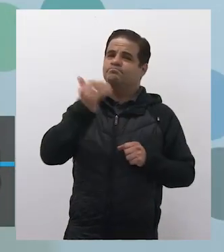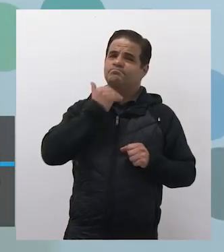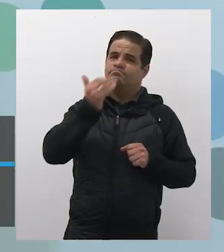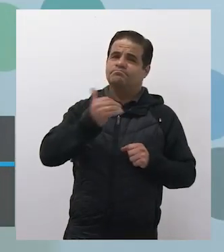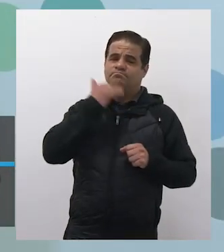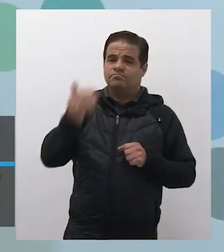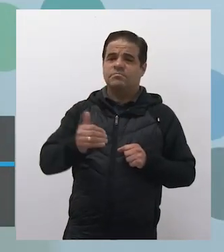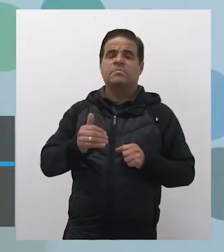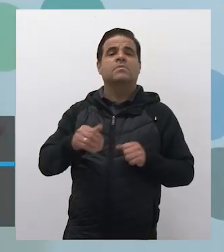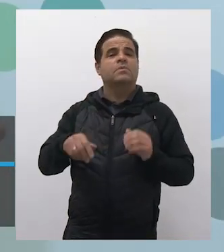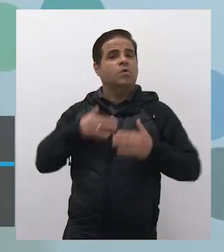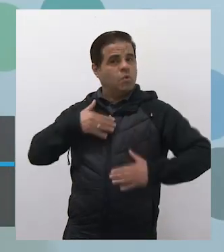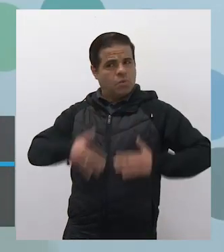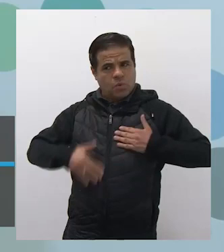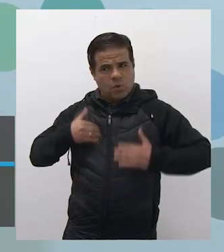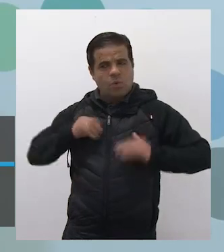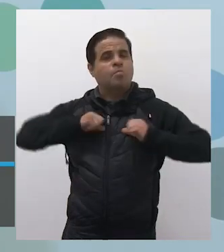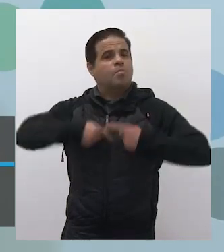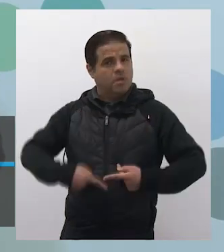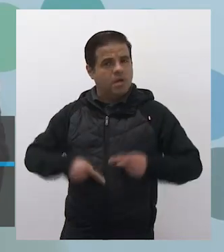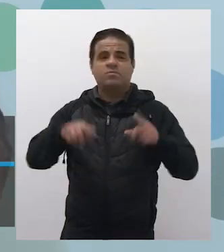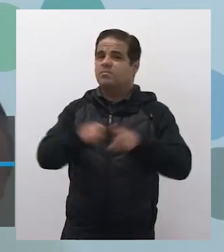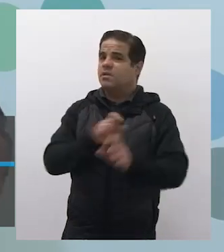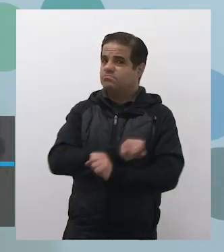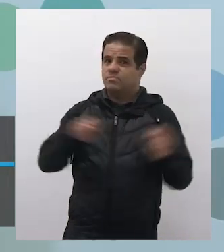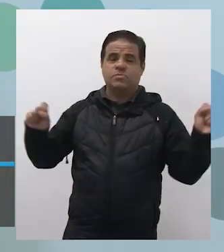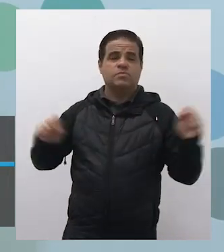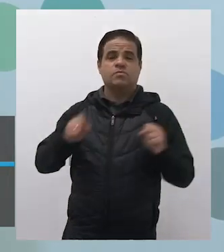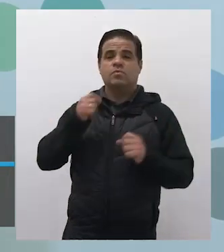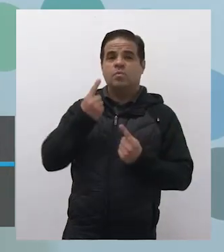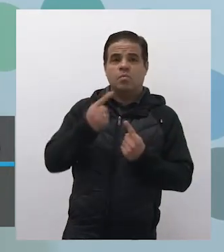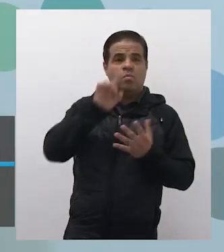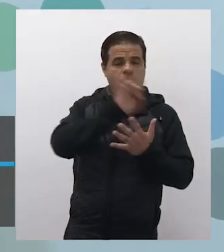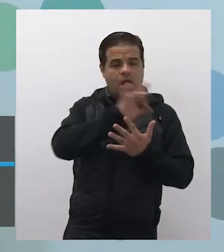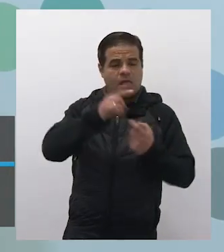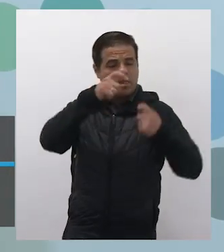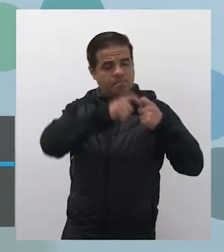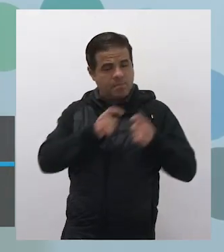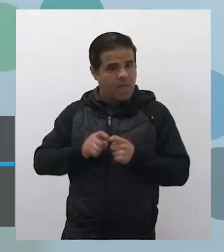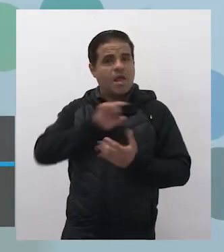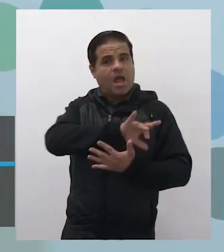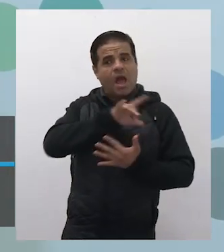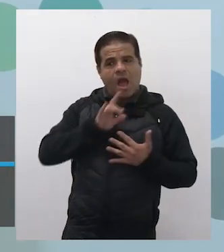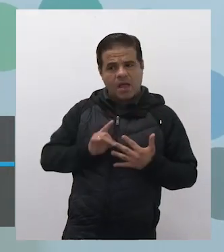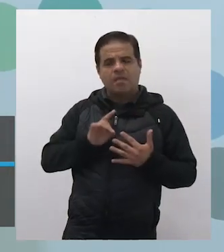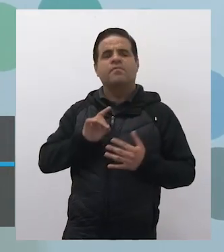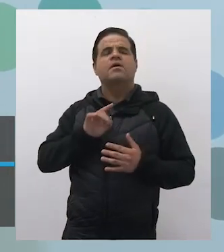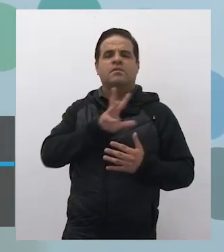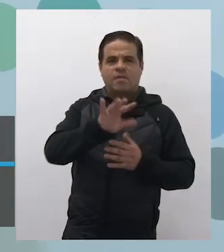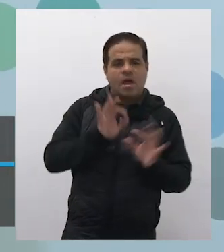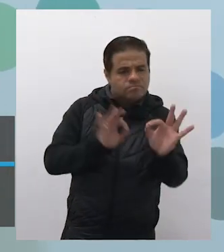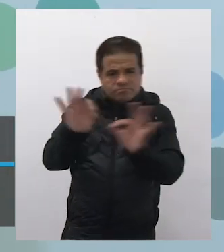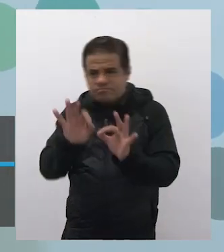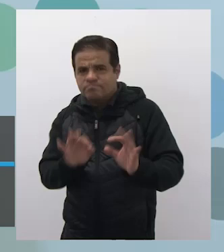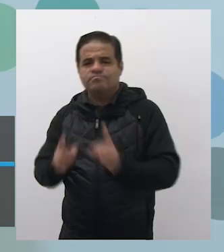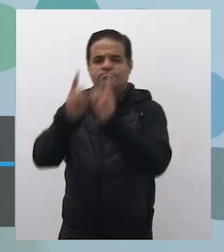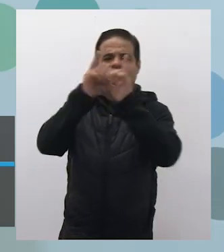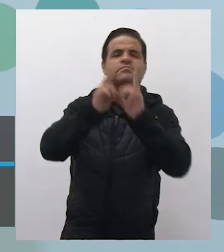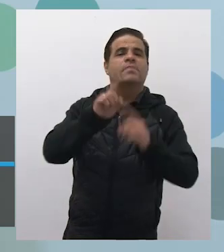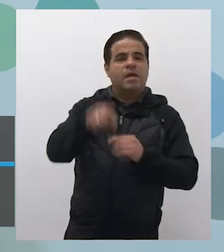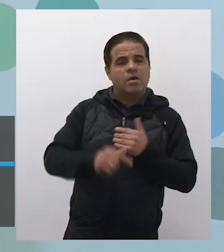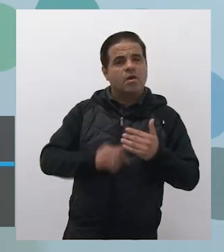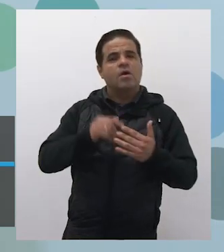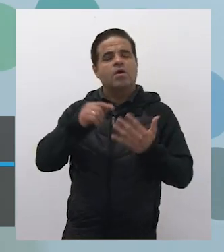Até mesmo no corpo humano, é impossível. Você vai resolver um médico de cada vez, uma coisinha de cada vez, que realmente é muito legal. O